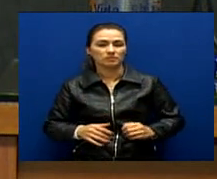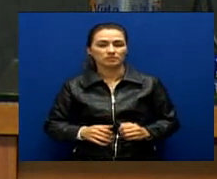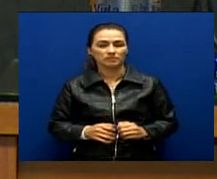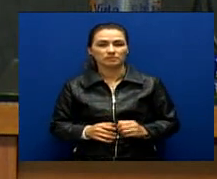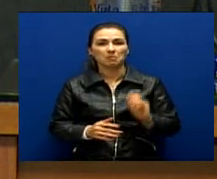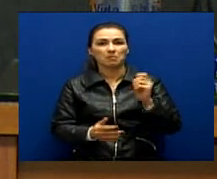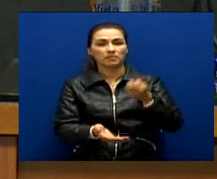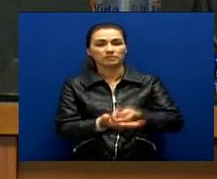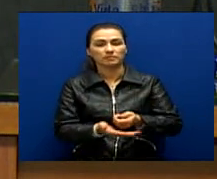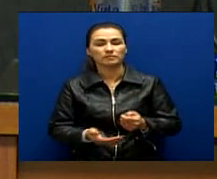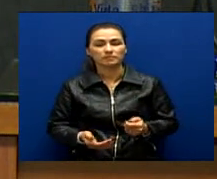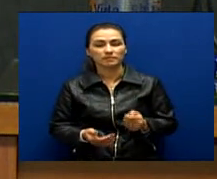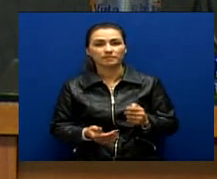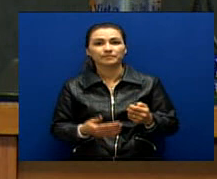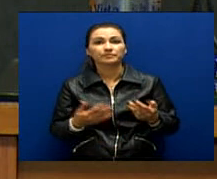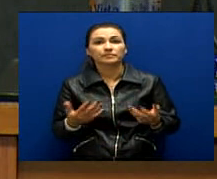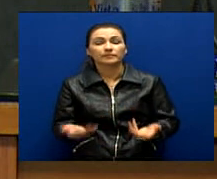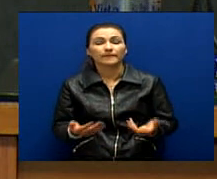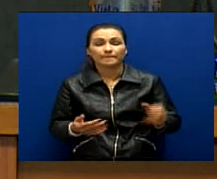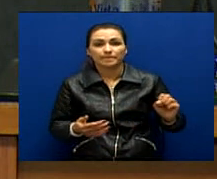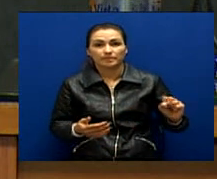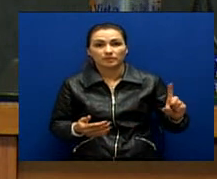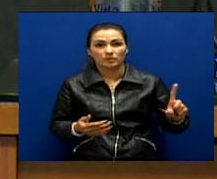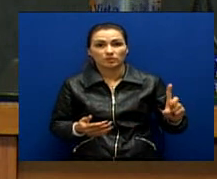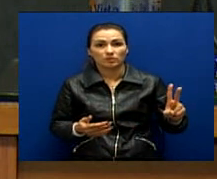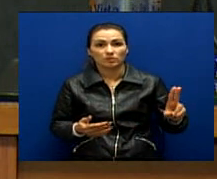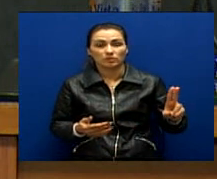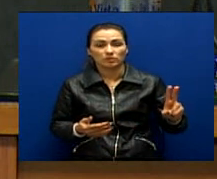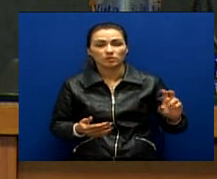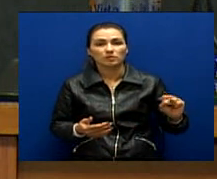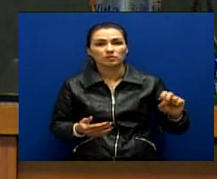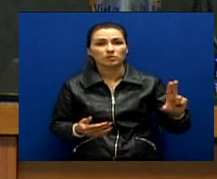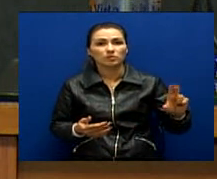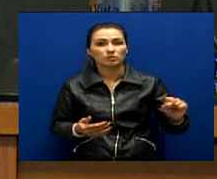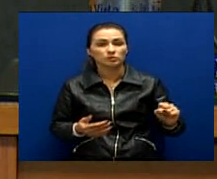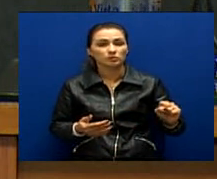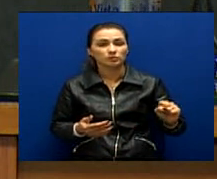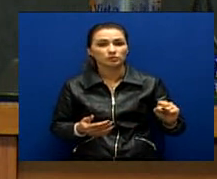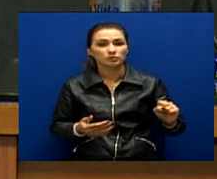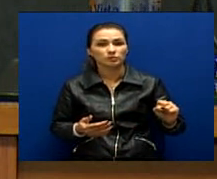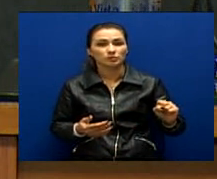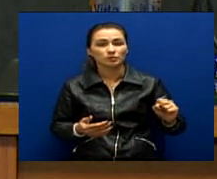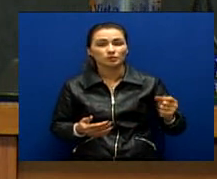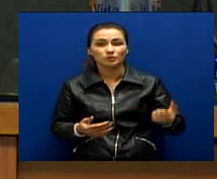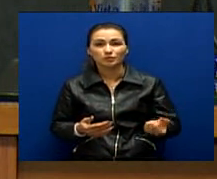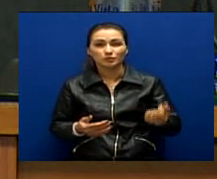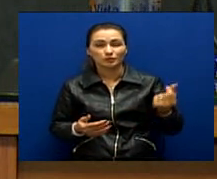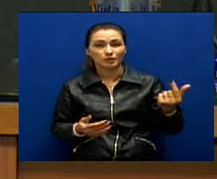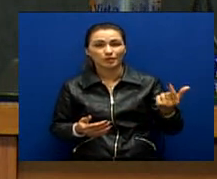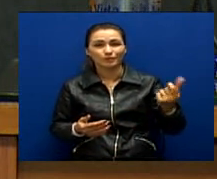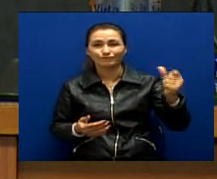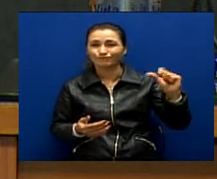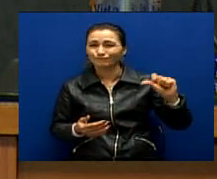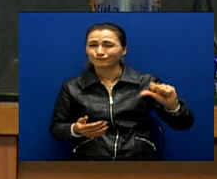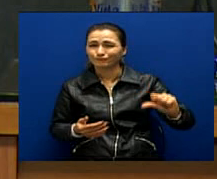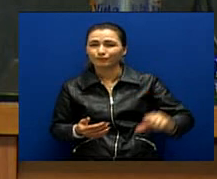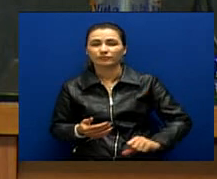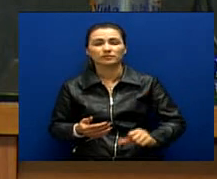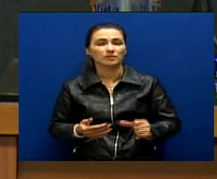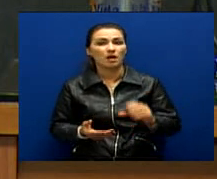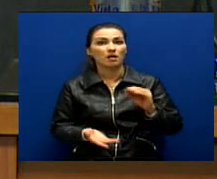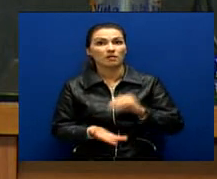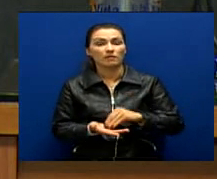o que eu soltei de dinheiro para o que se propõe é do é pouco é muito pouco em cima então isso é uma questão